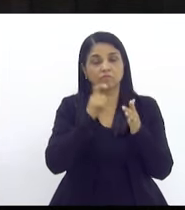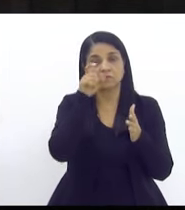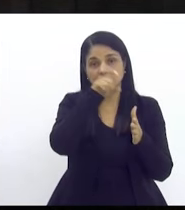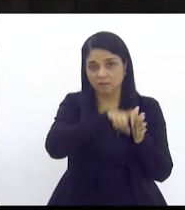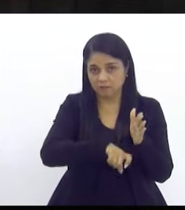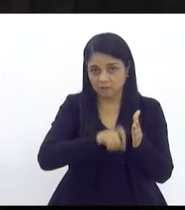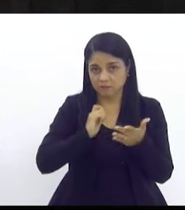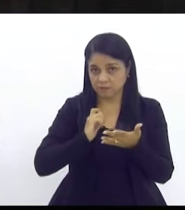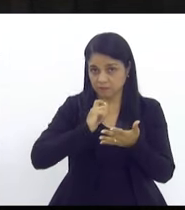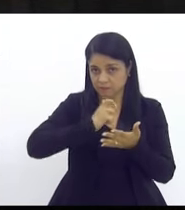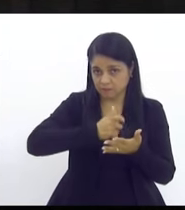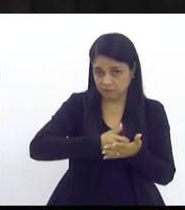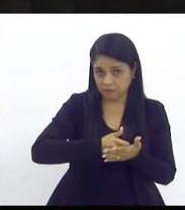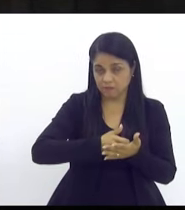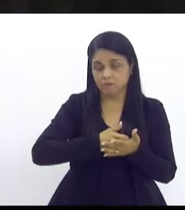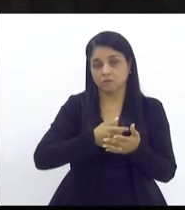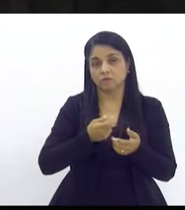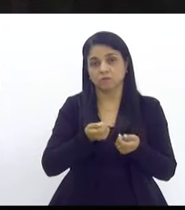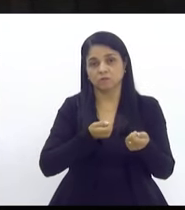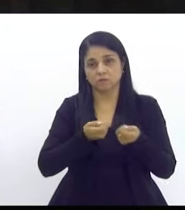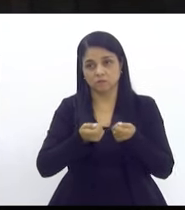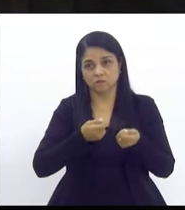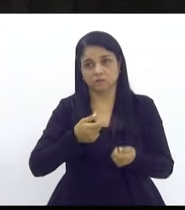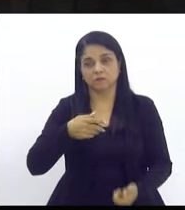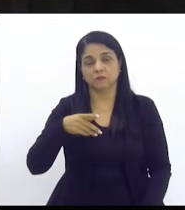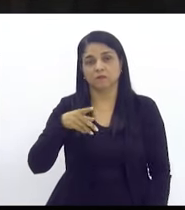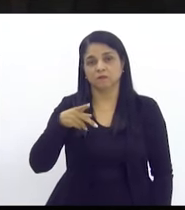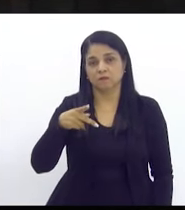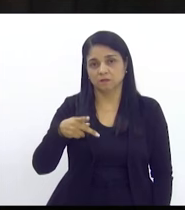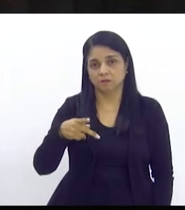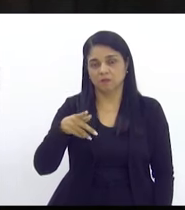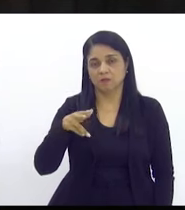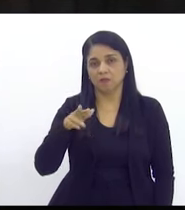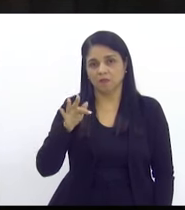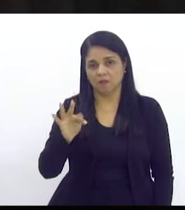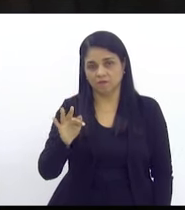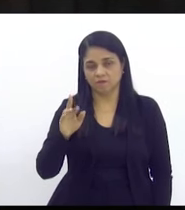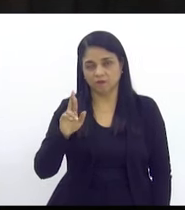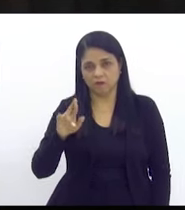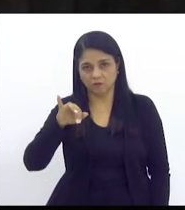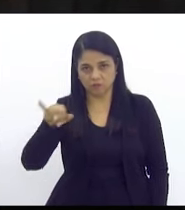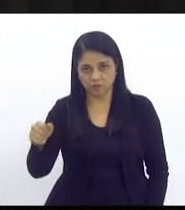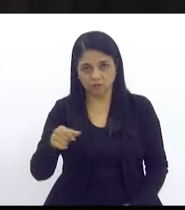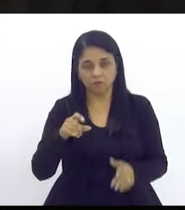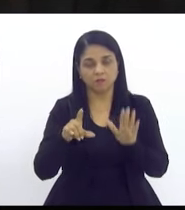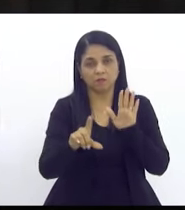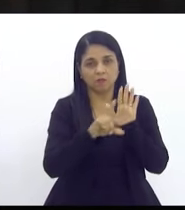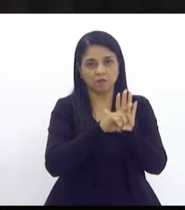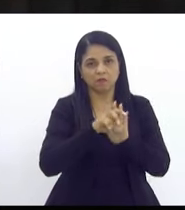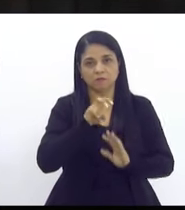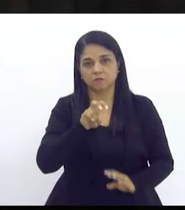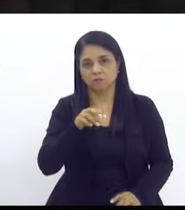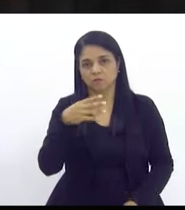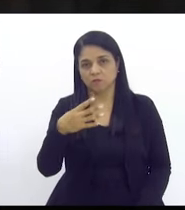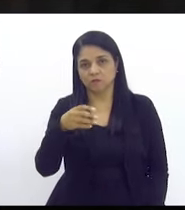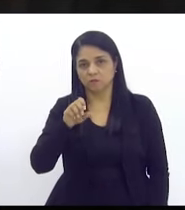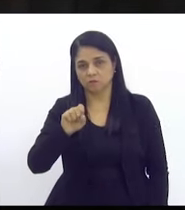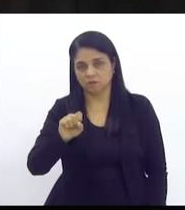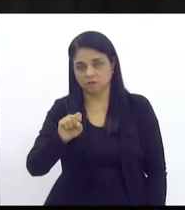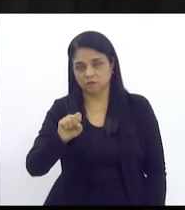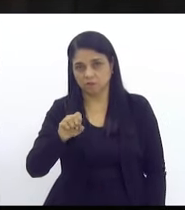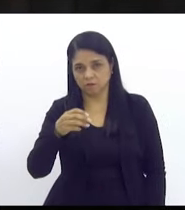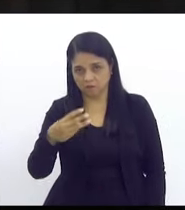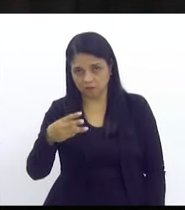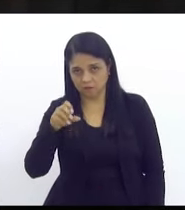do Estado do Rio de Janeiro, TCFARJ, prevista na Lei 5.438, de